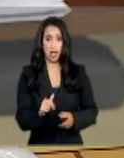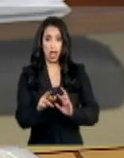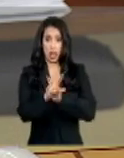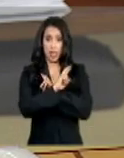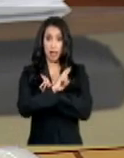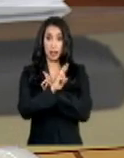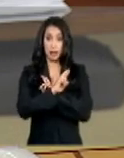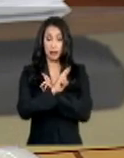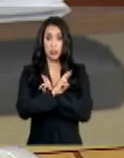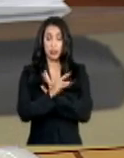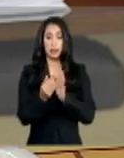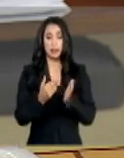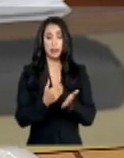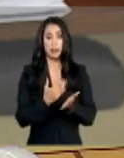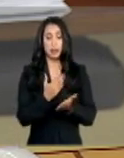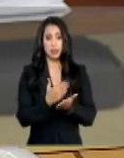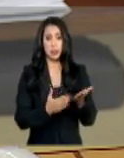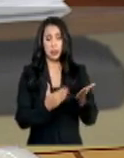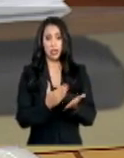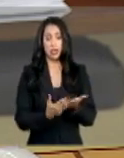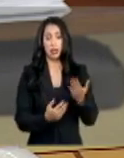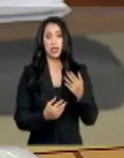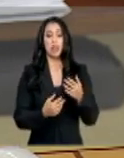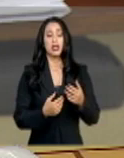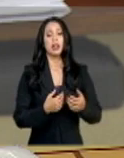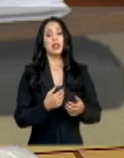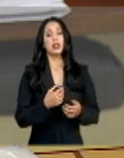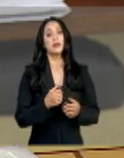parte na relação tributária pode